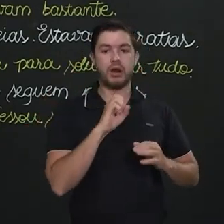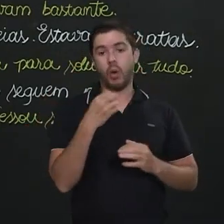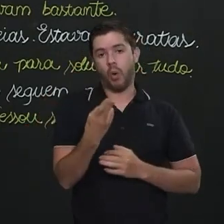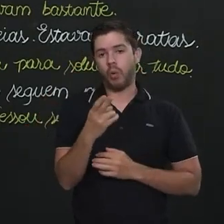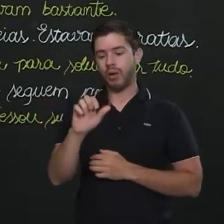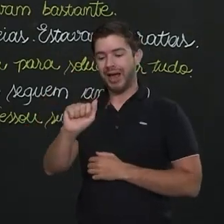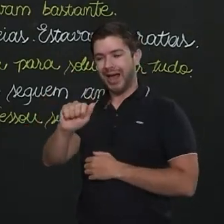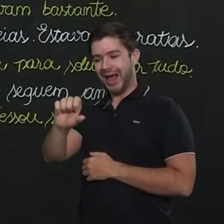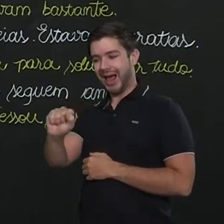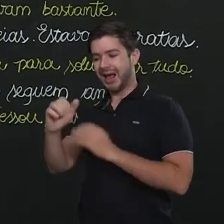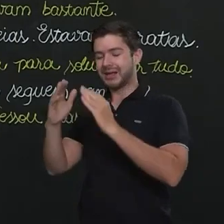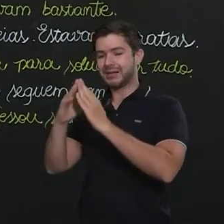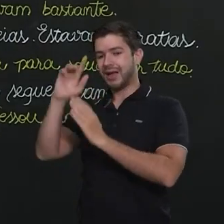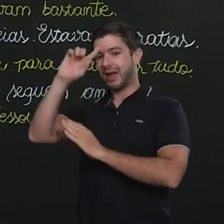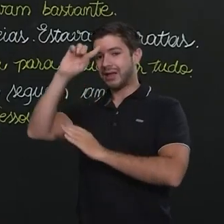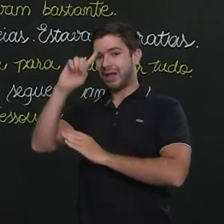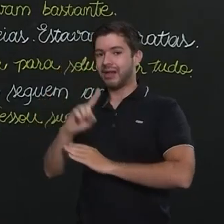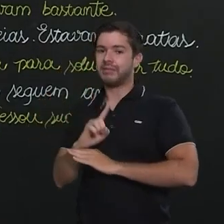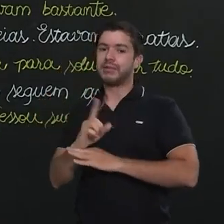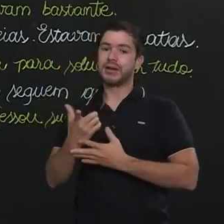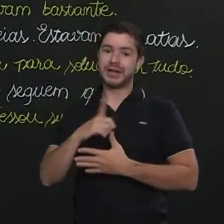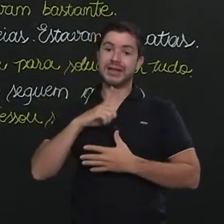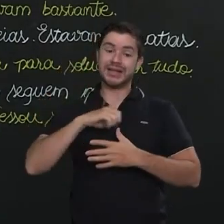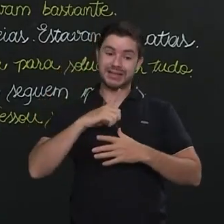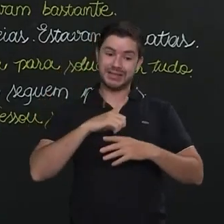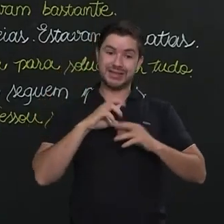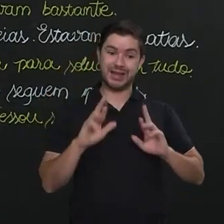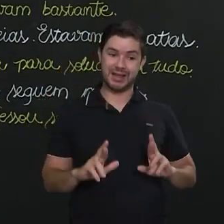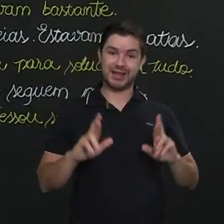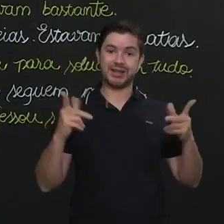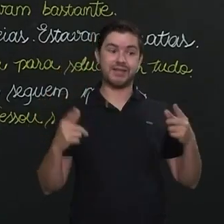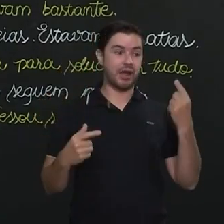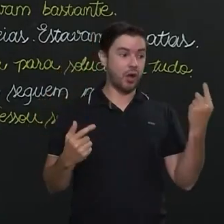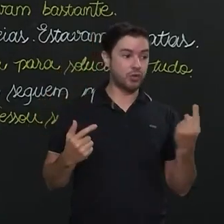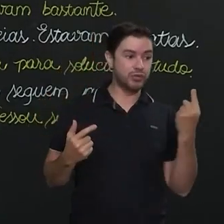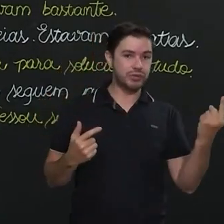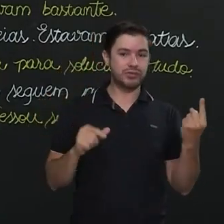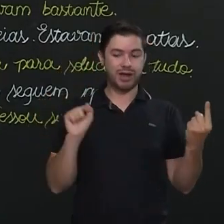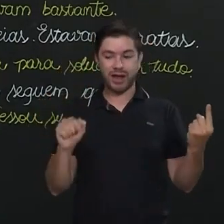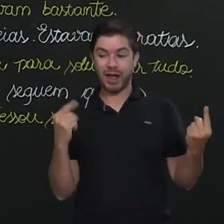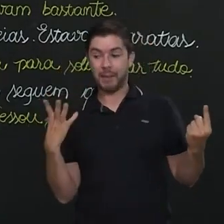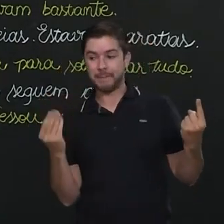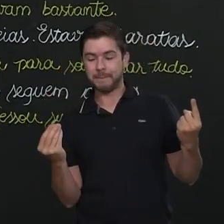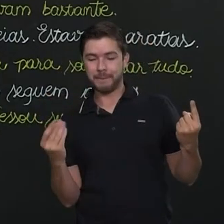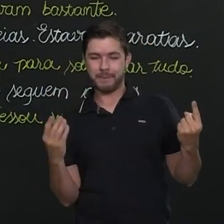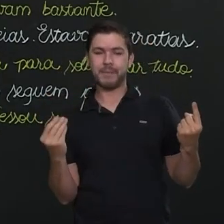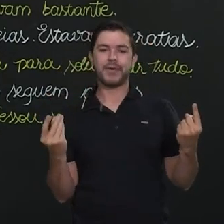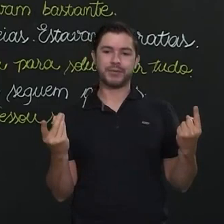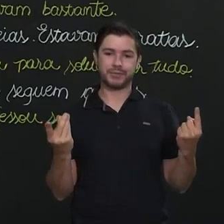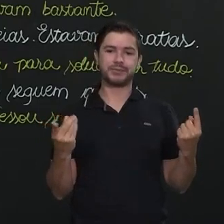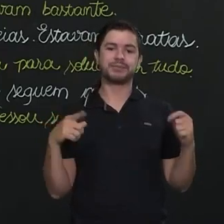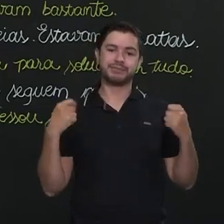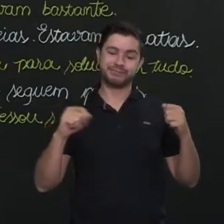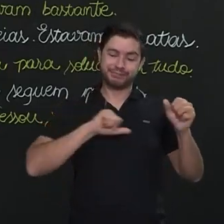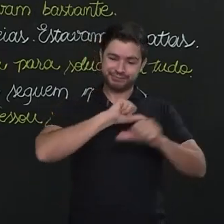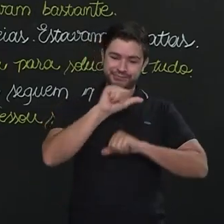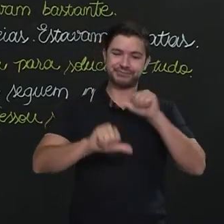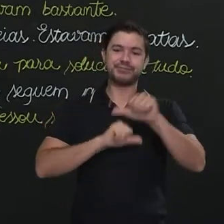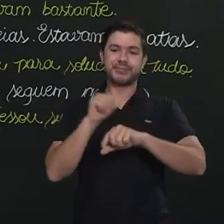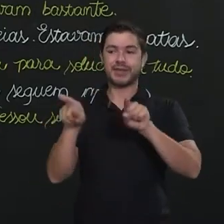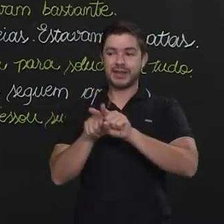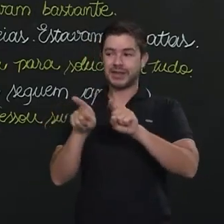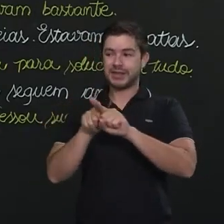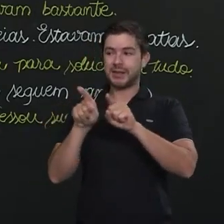casas amarelas, ou seja, a alteração de número aí na palavra casa, transformando-se em casas, fez com que eu alterasse também